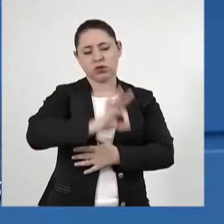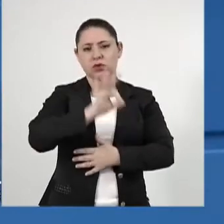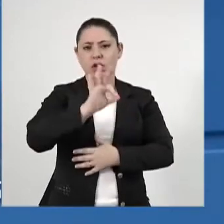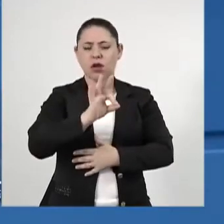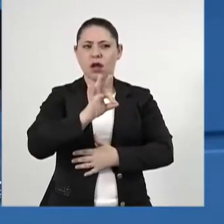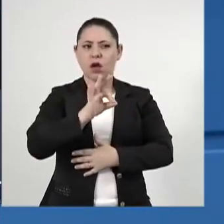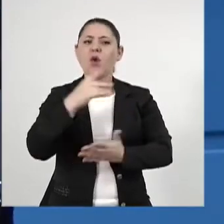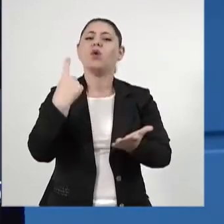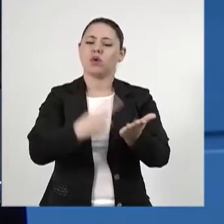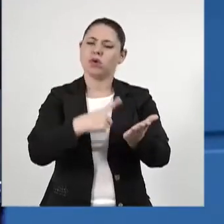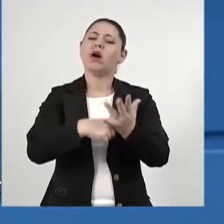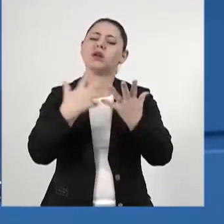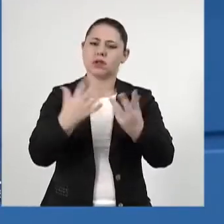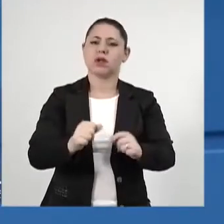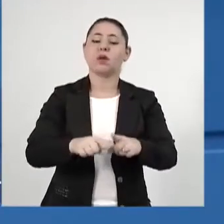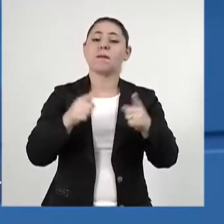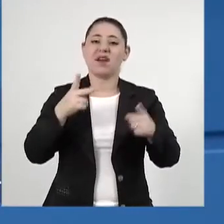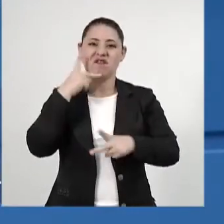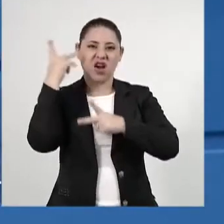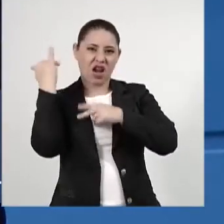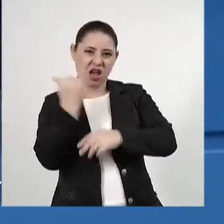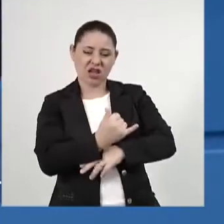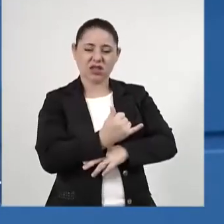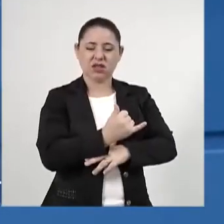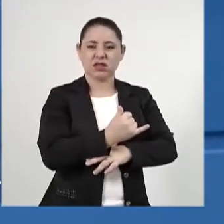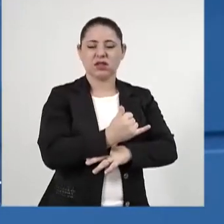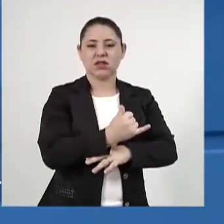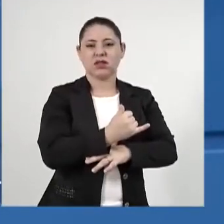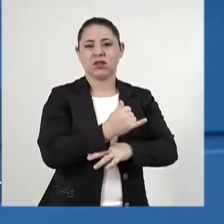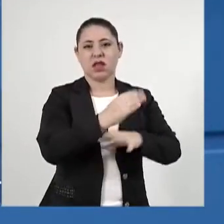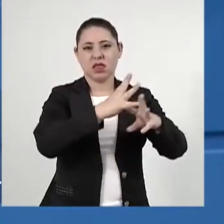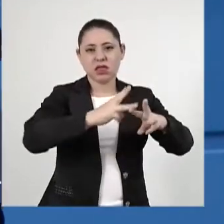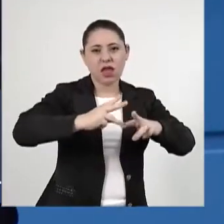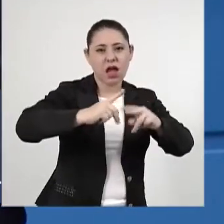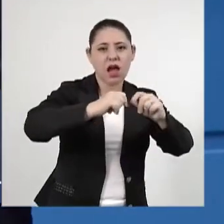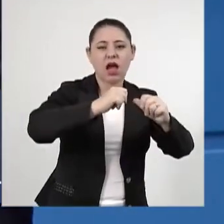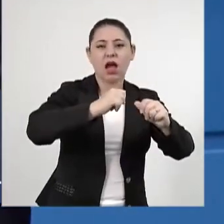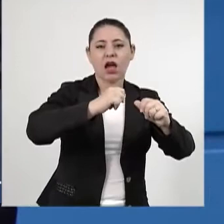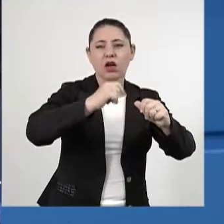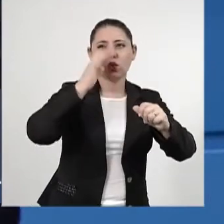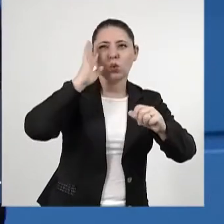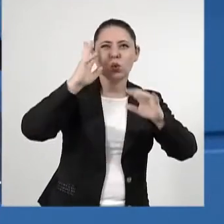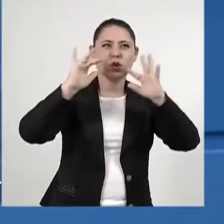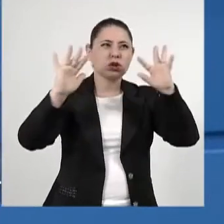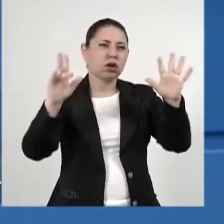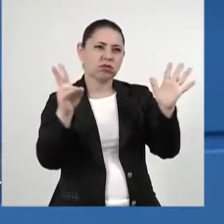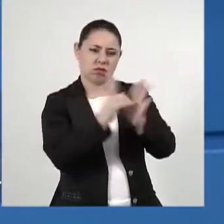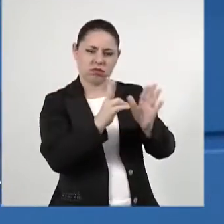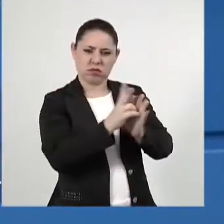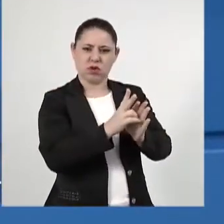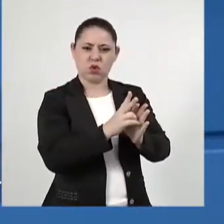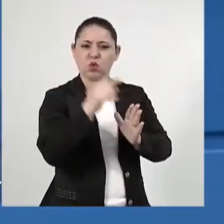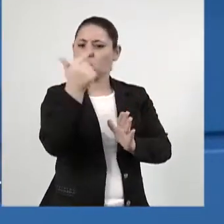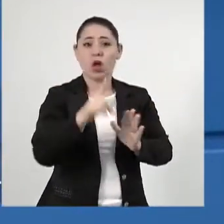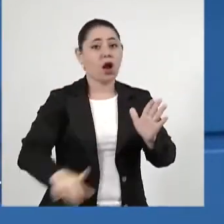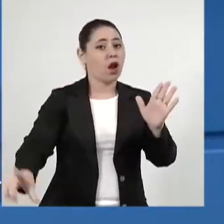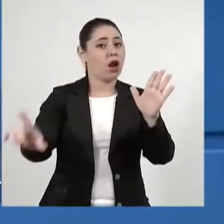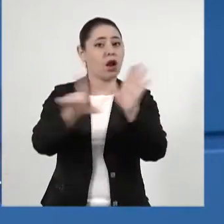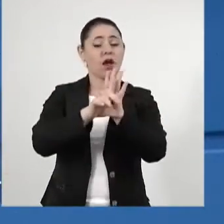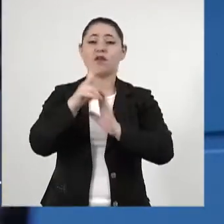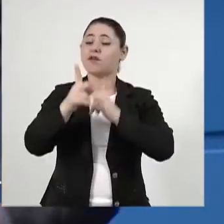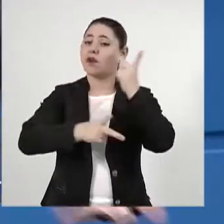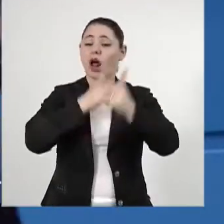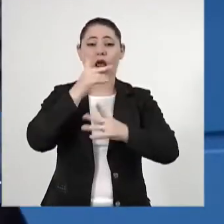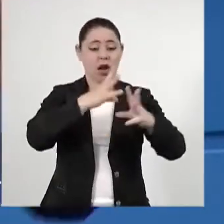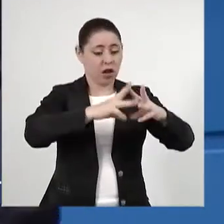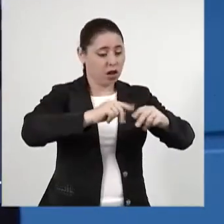até concordaria. Agora, dizer que a terra indígena é uma ilusão para a população indígena, não existe. A própria lei diz que a terra